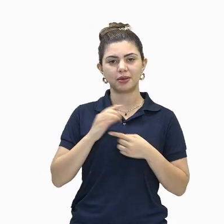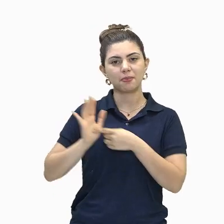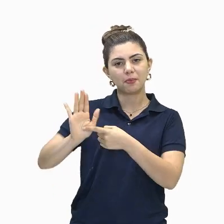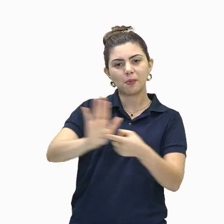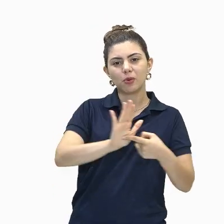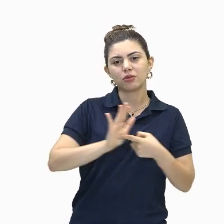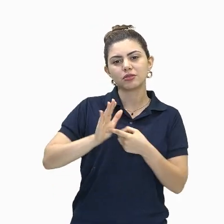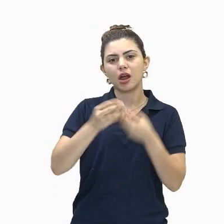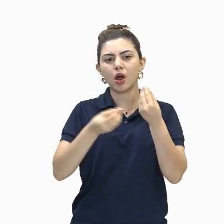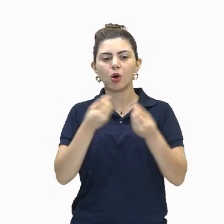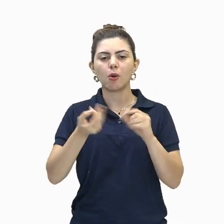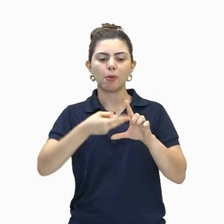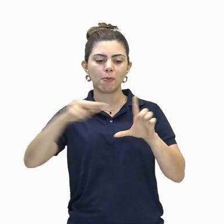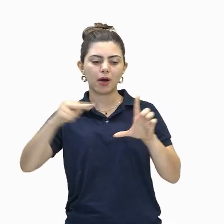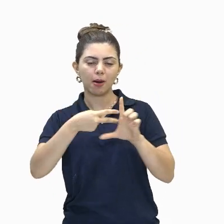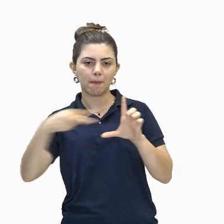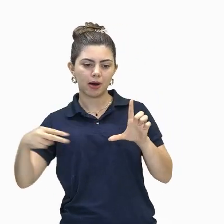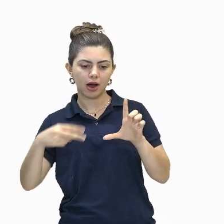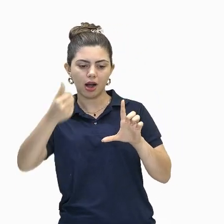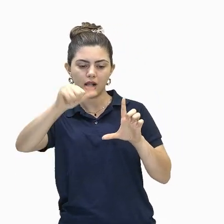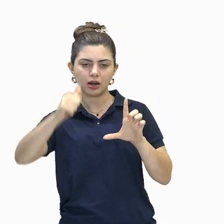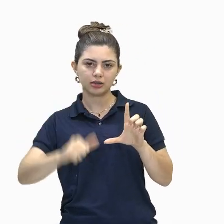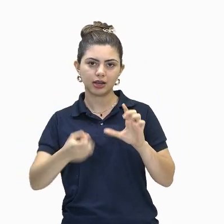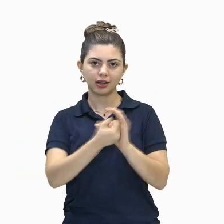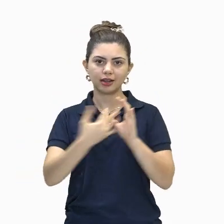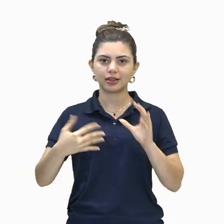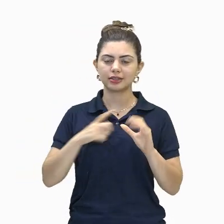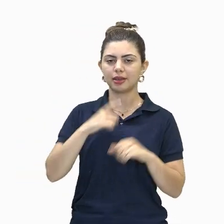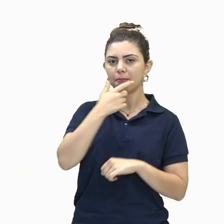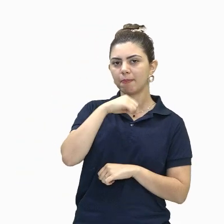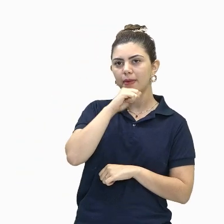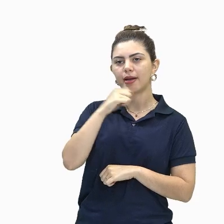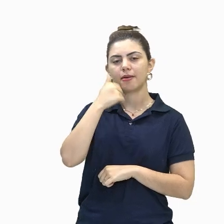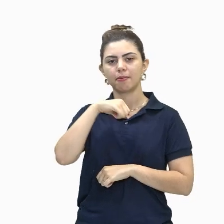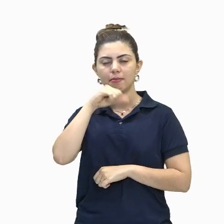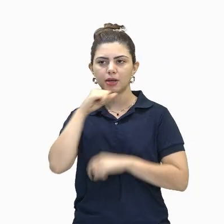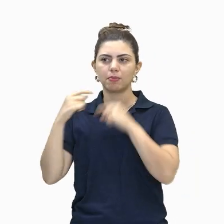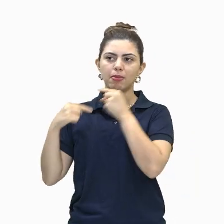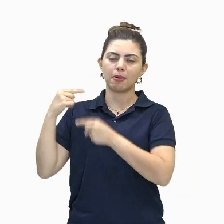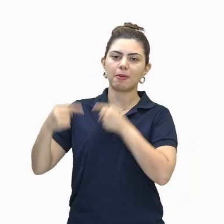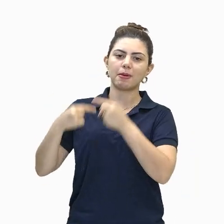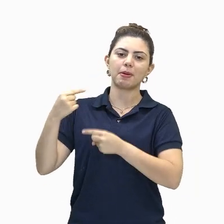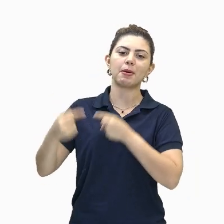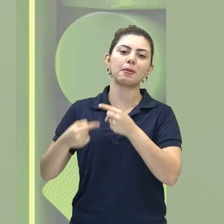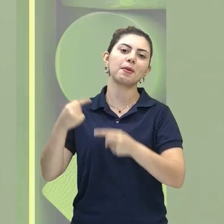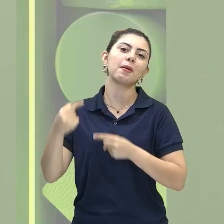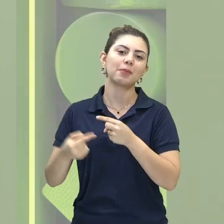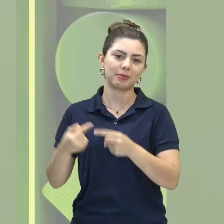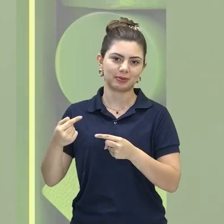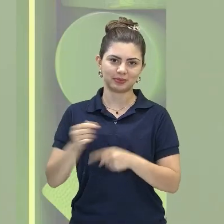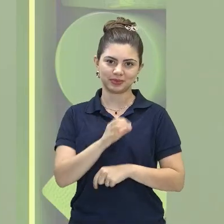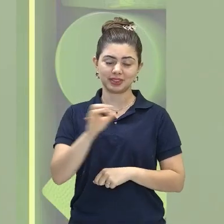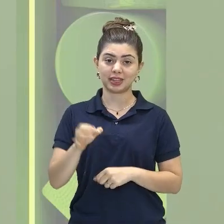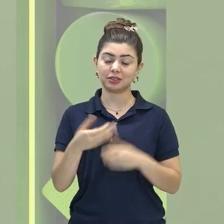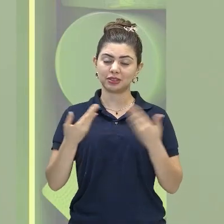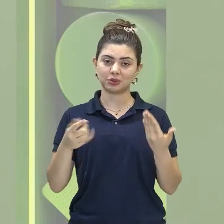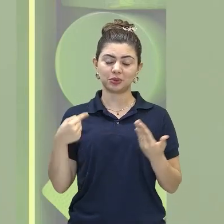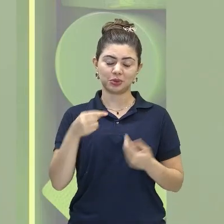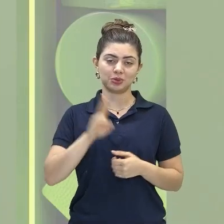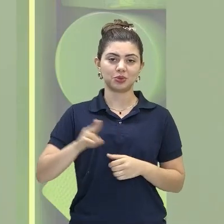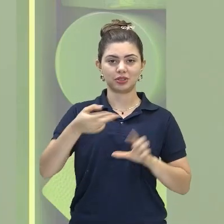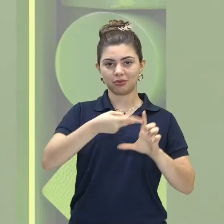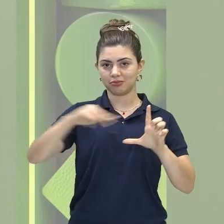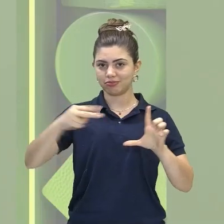demonstração dessas características que são passadas de pais para filhos, através dessa representação gráfica, que é o